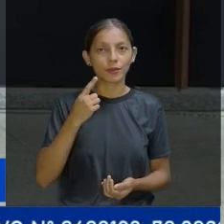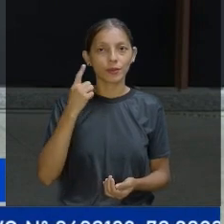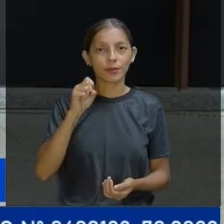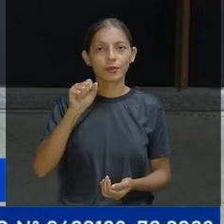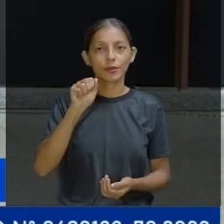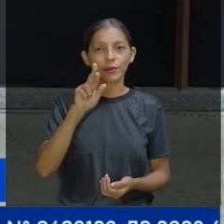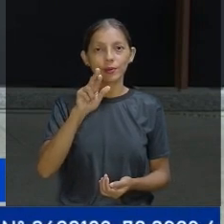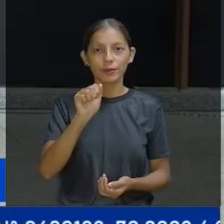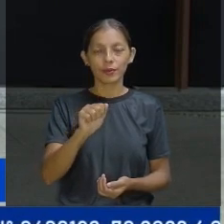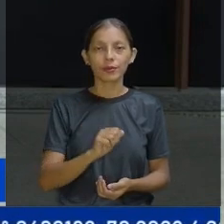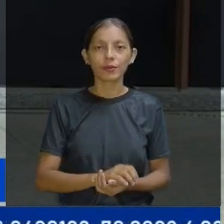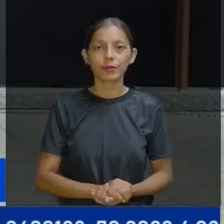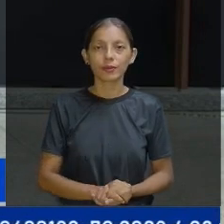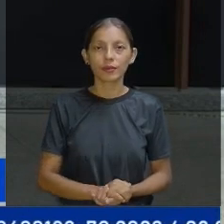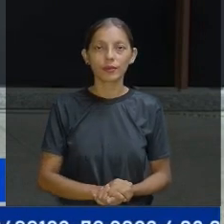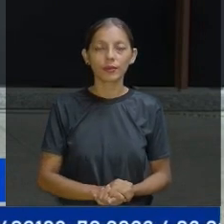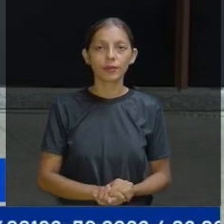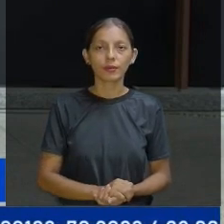podemos aprová-la?